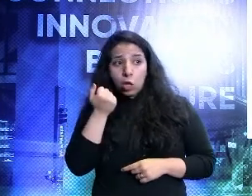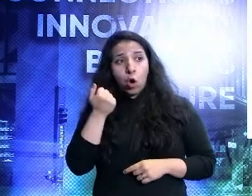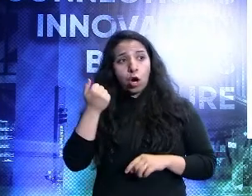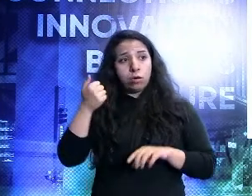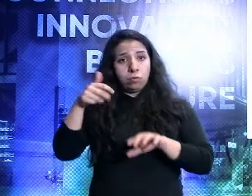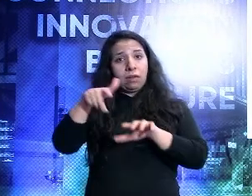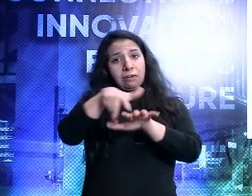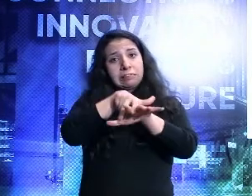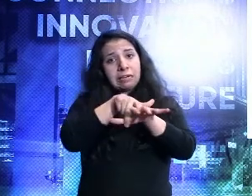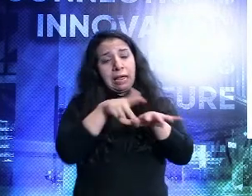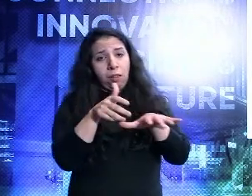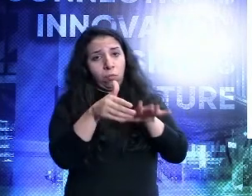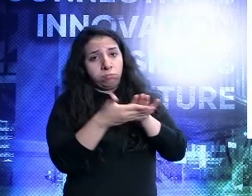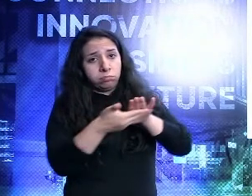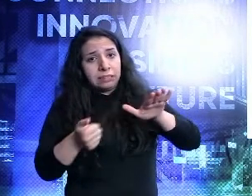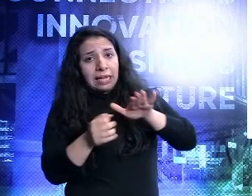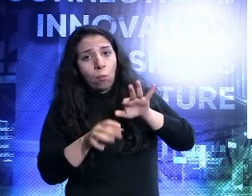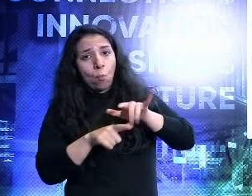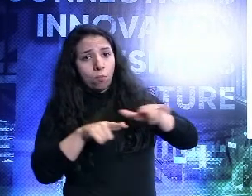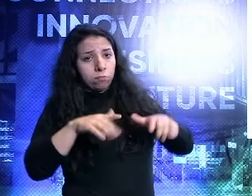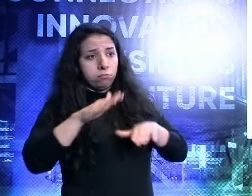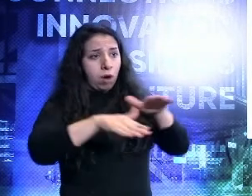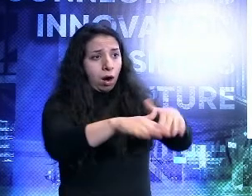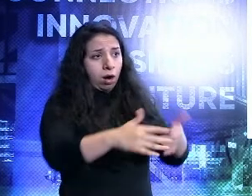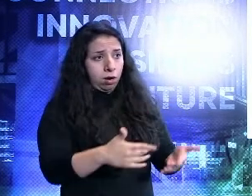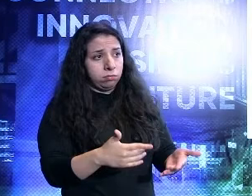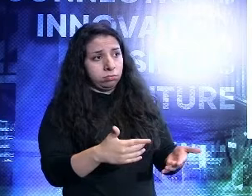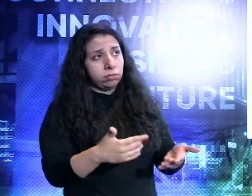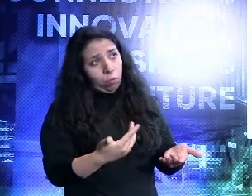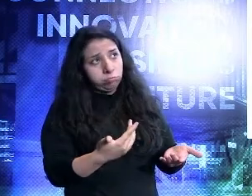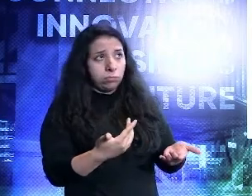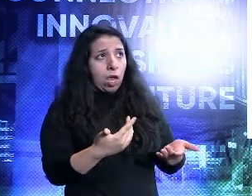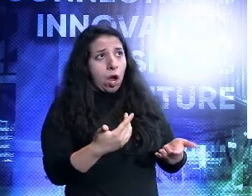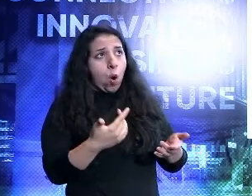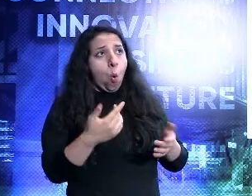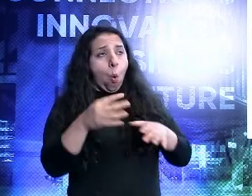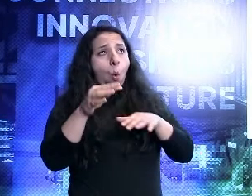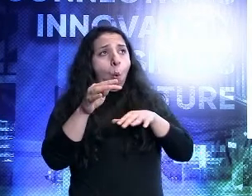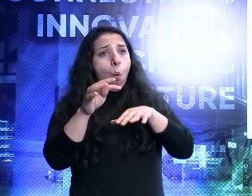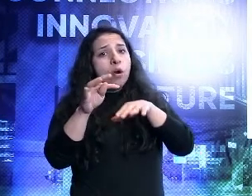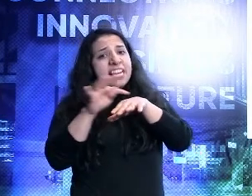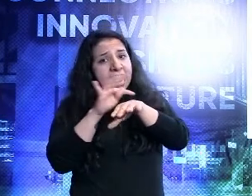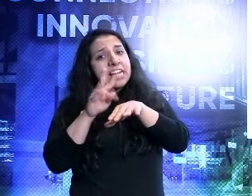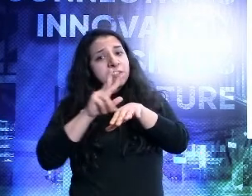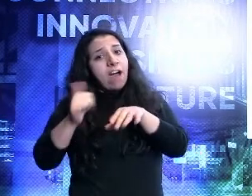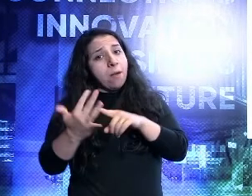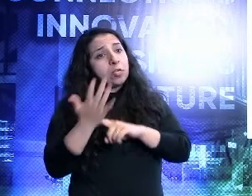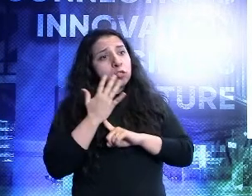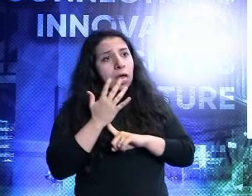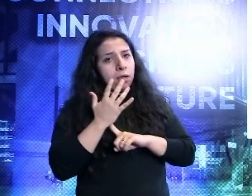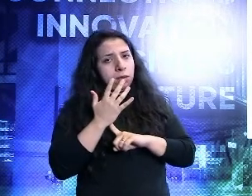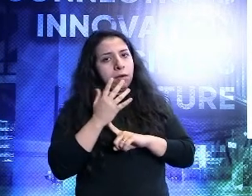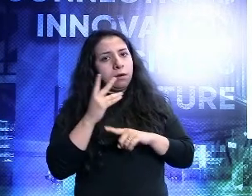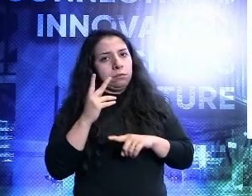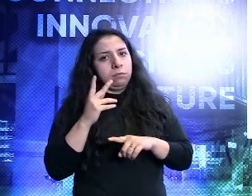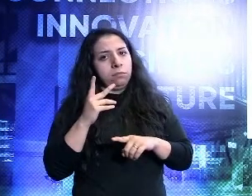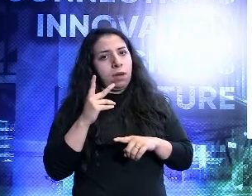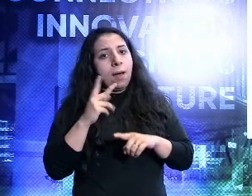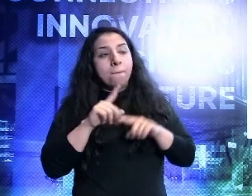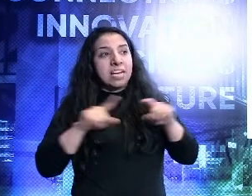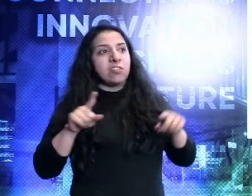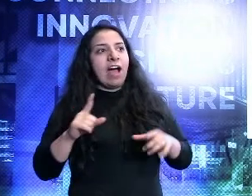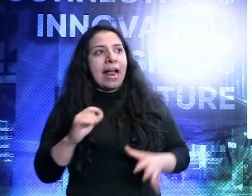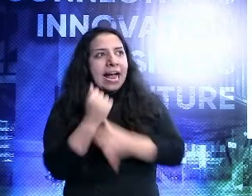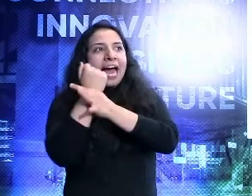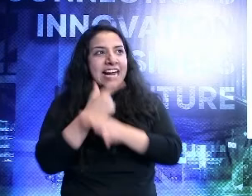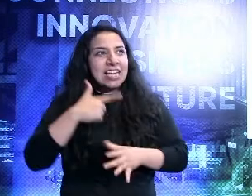tênis. Ela vai aumentar as minhas chances de sucesso, mas não vai garantir nada. Por isso que o Lean Agile em conjunto